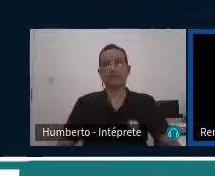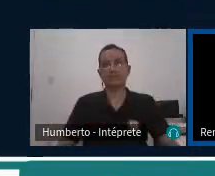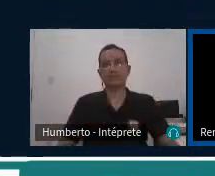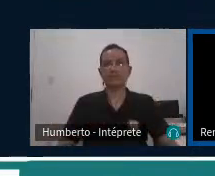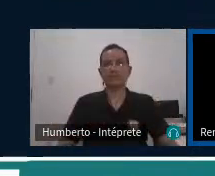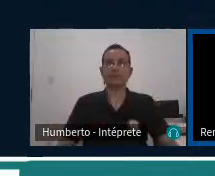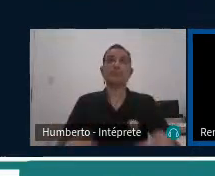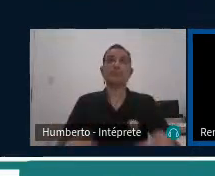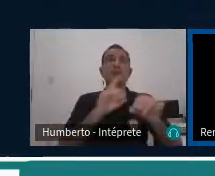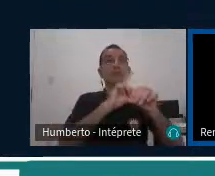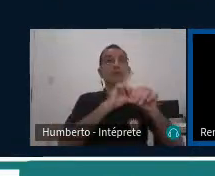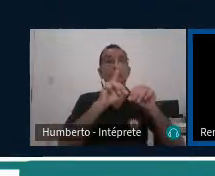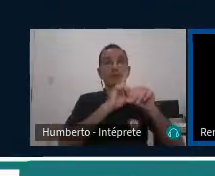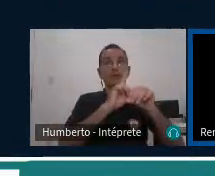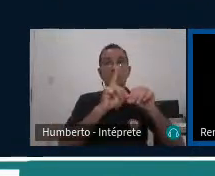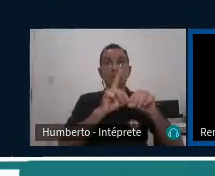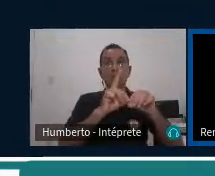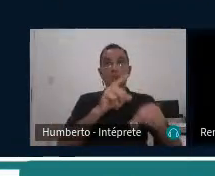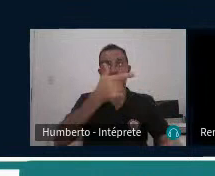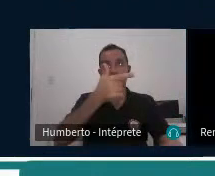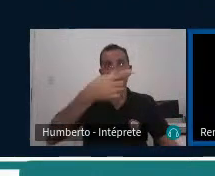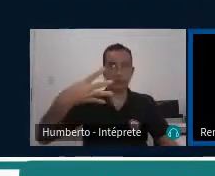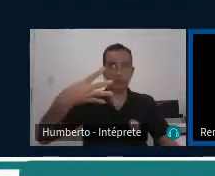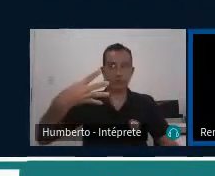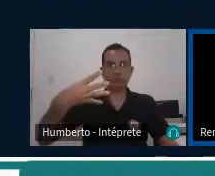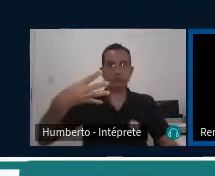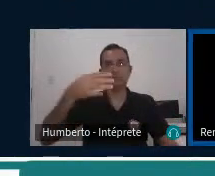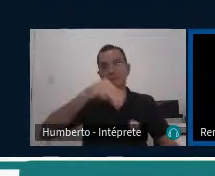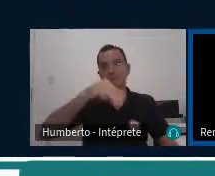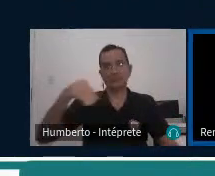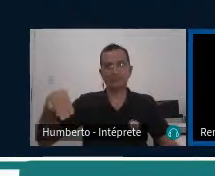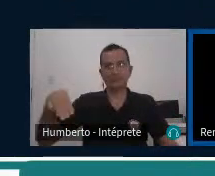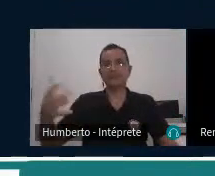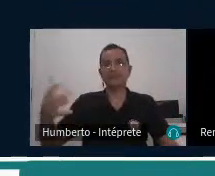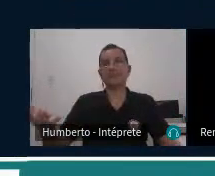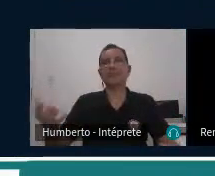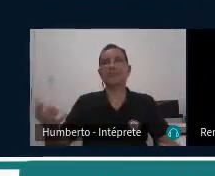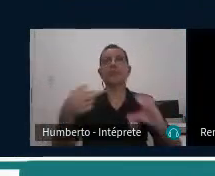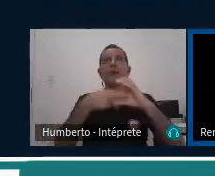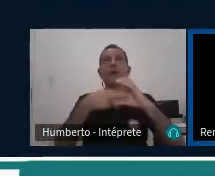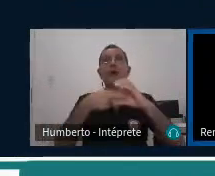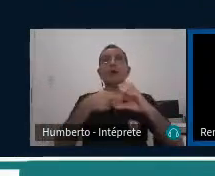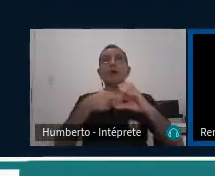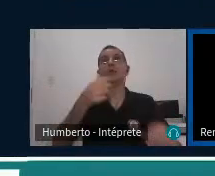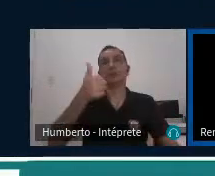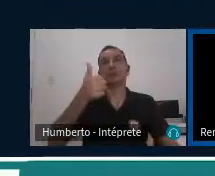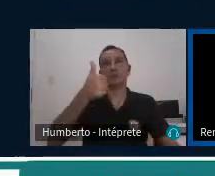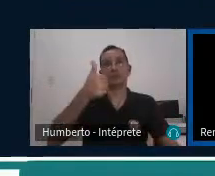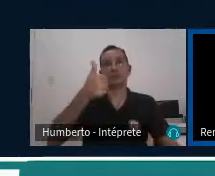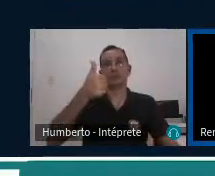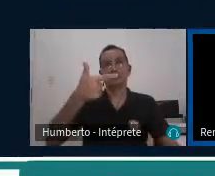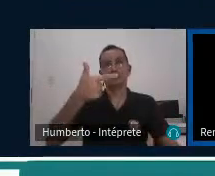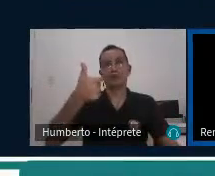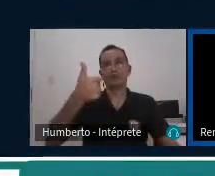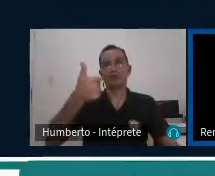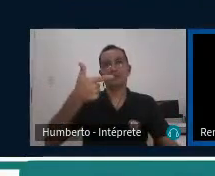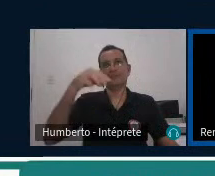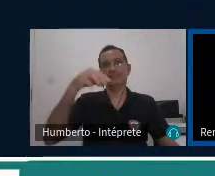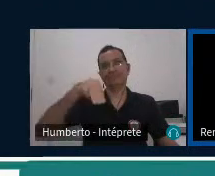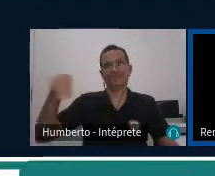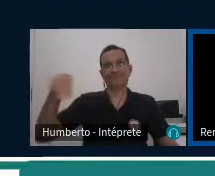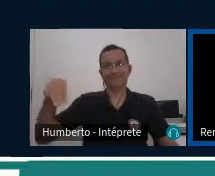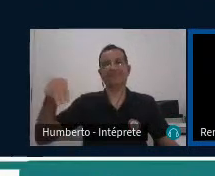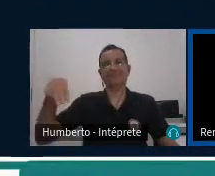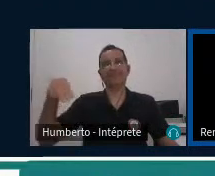são 12 milímetros. 12 milímetros de raio. Pronto. Com 12 milímetros de raio, a gente pega e joga lá e multiplica